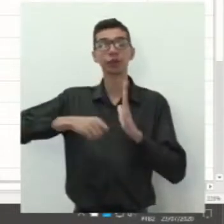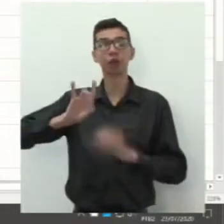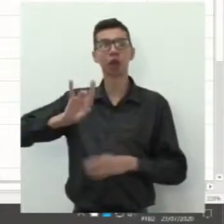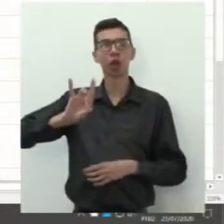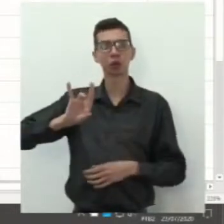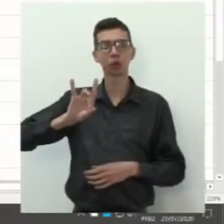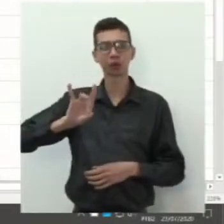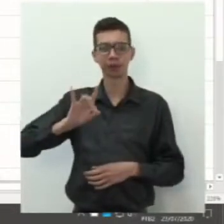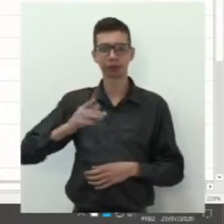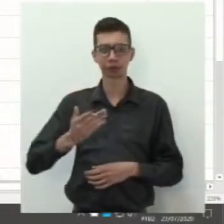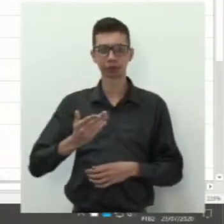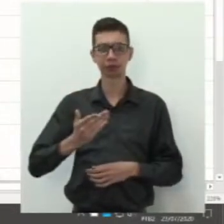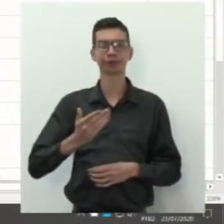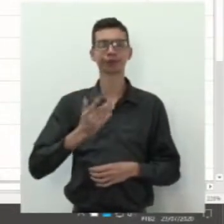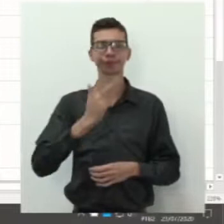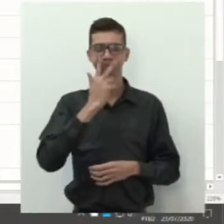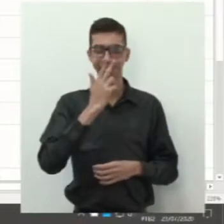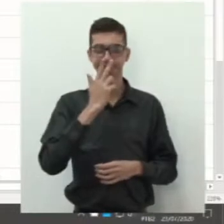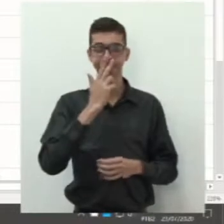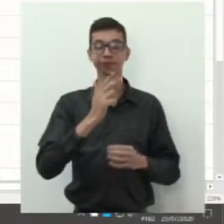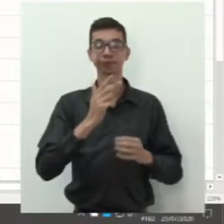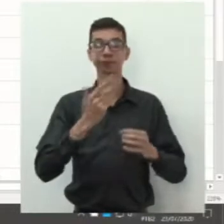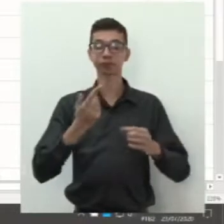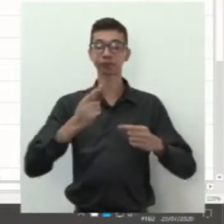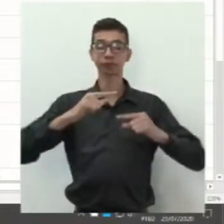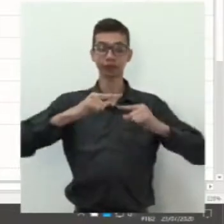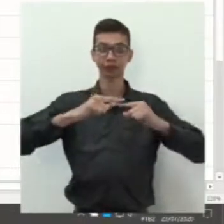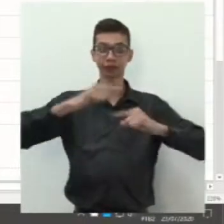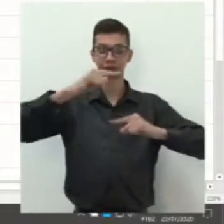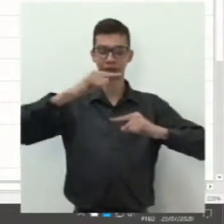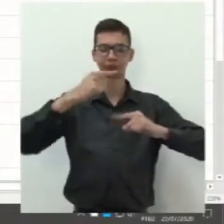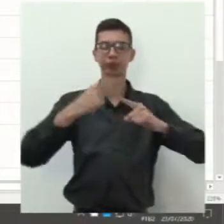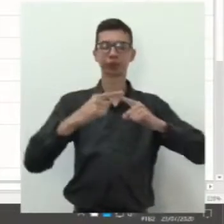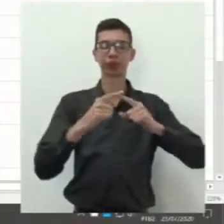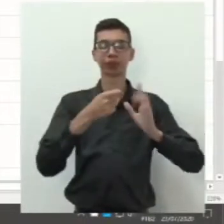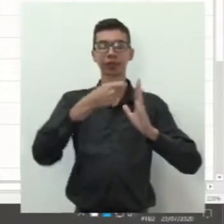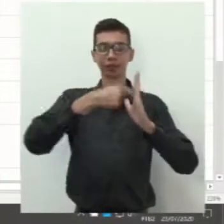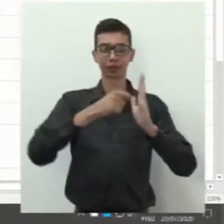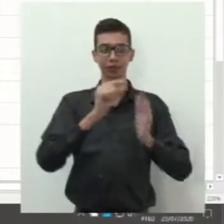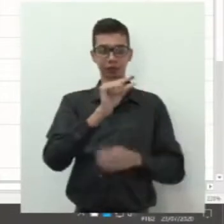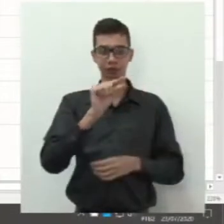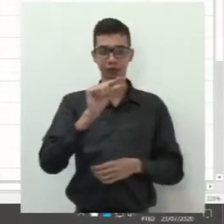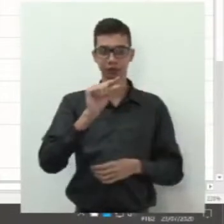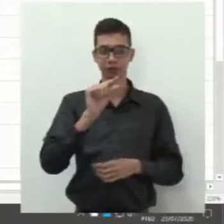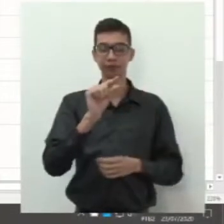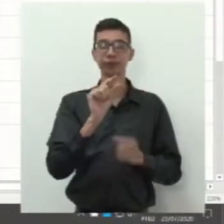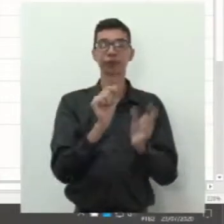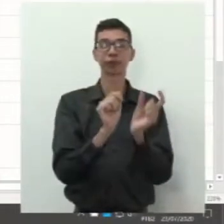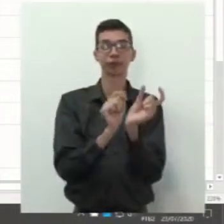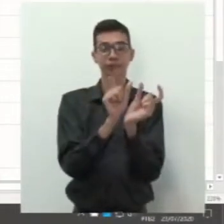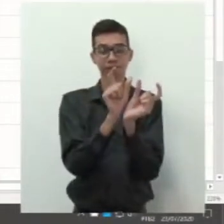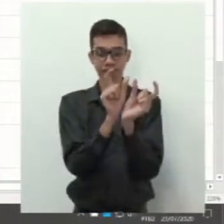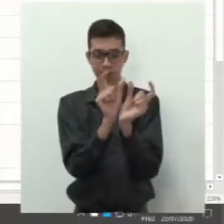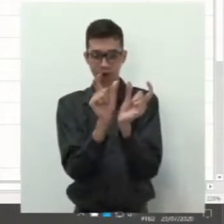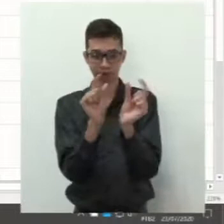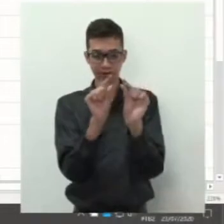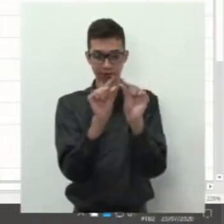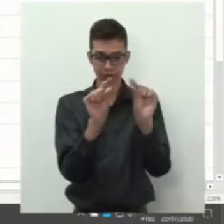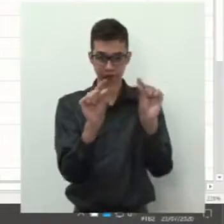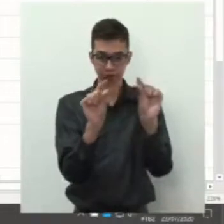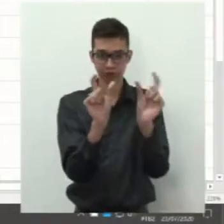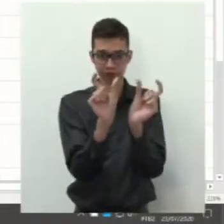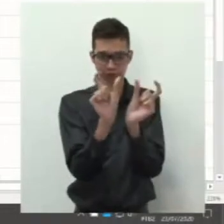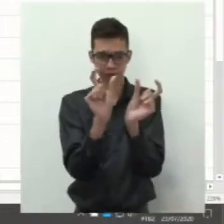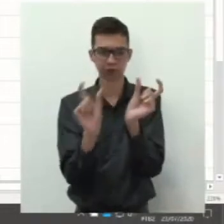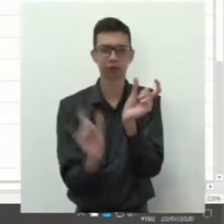o texto para baixo na linha. Então, a sua linha vai ficar mais alta, a coluna ela vai manter a largura, tá? E aí